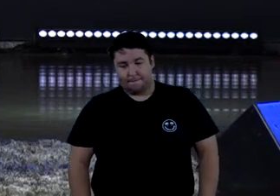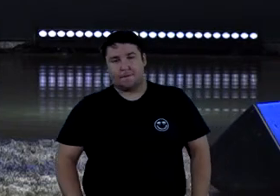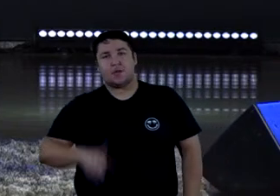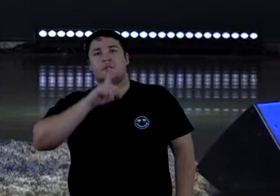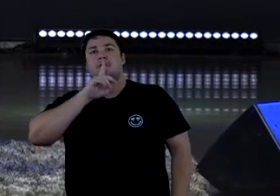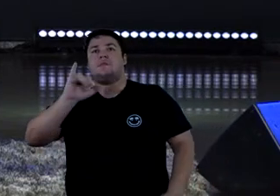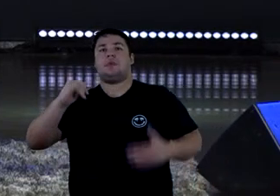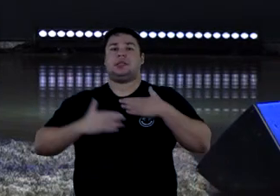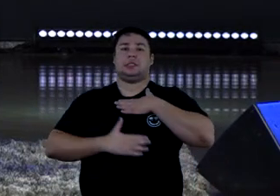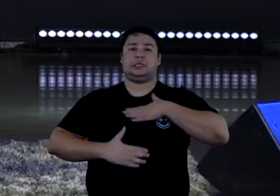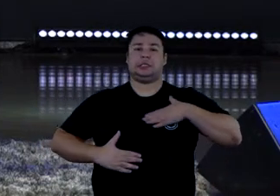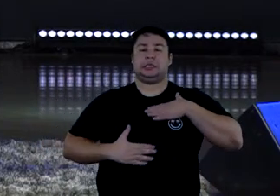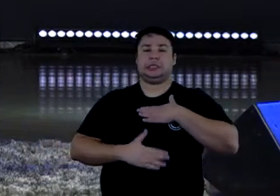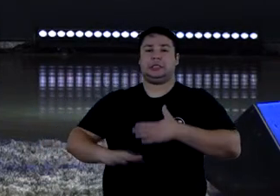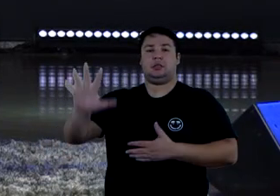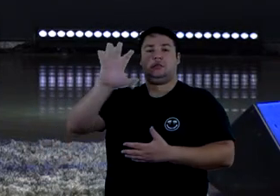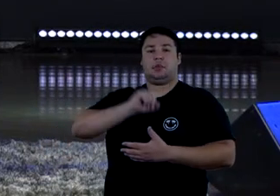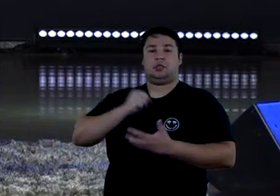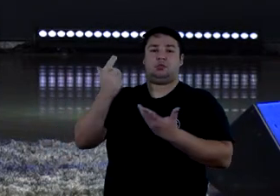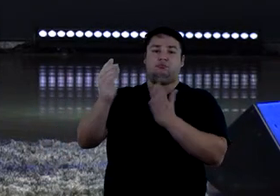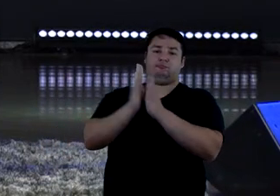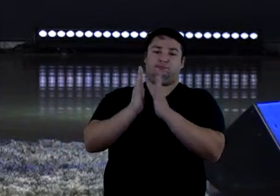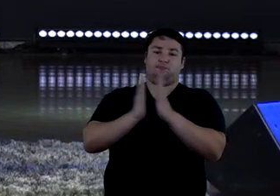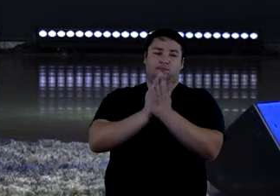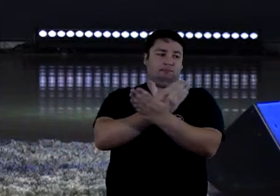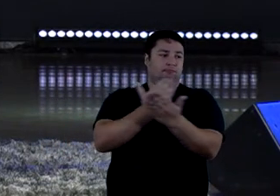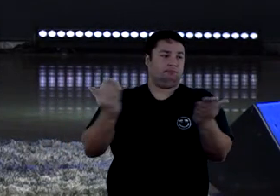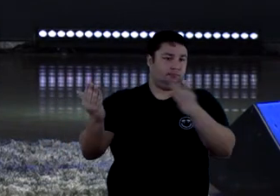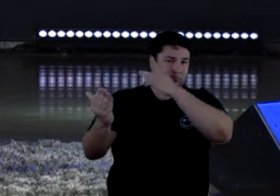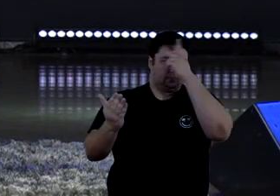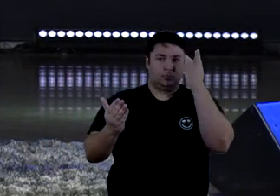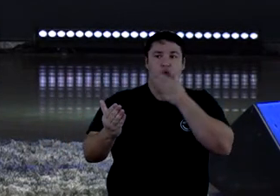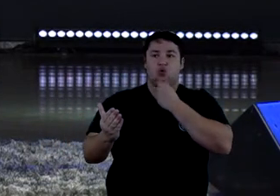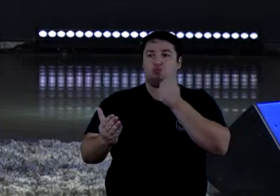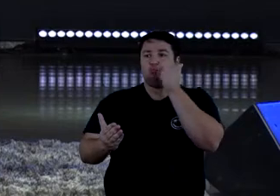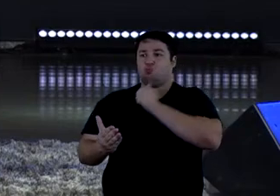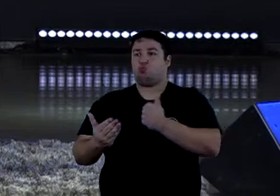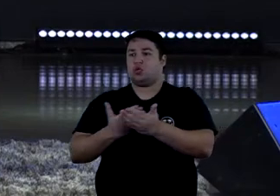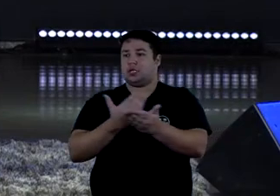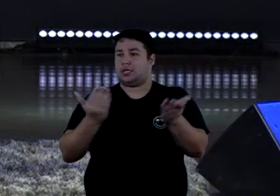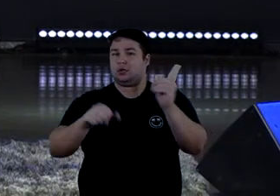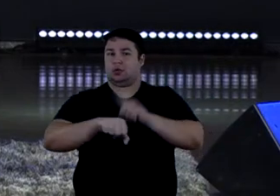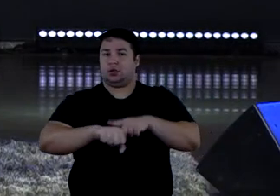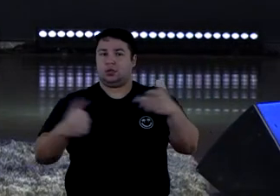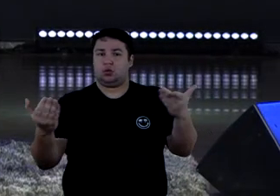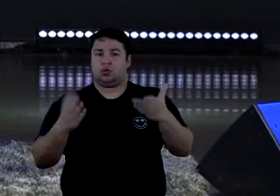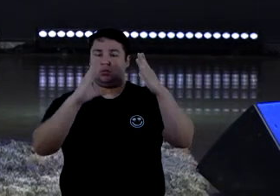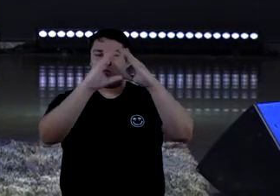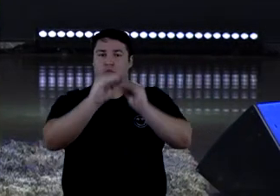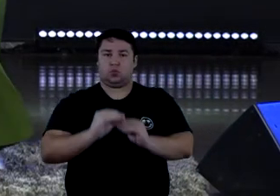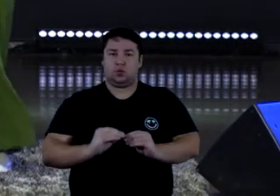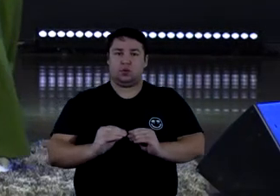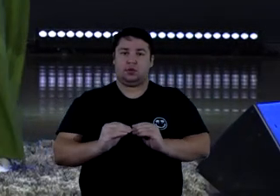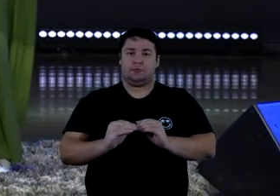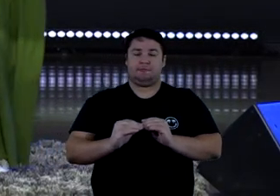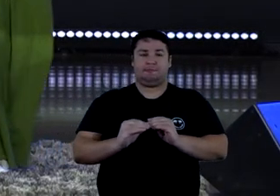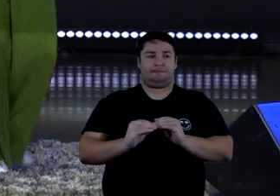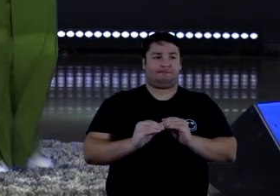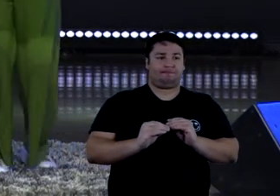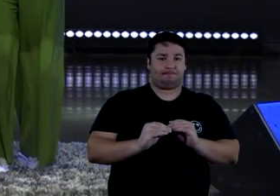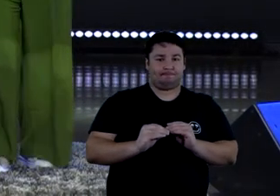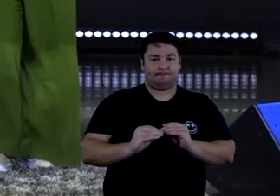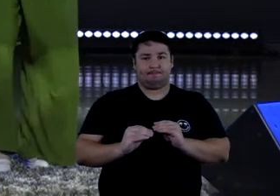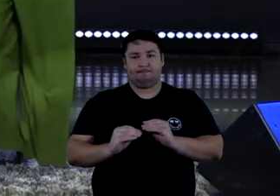Pai querido e amado, eu quero orar por cada homem, cada mulher que nessa noite